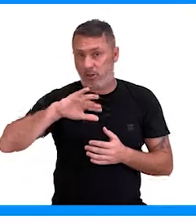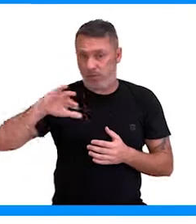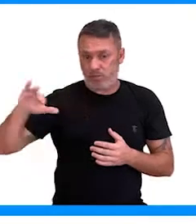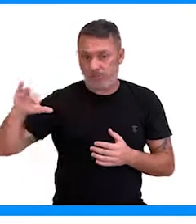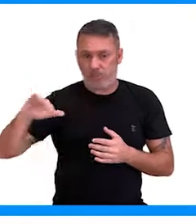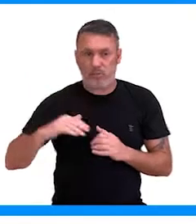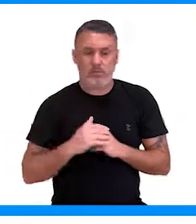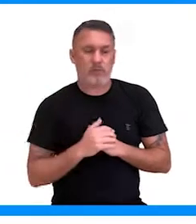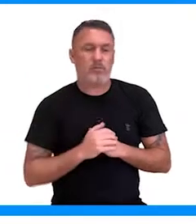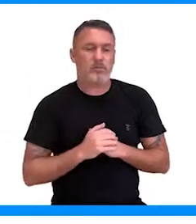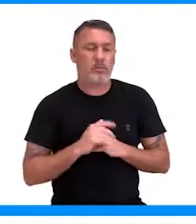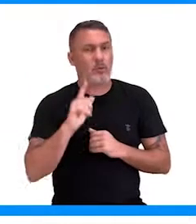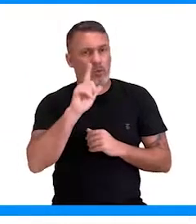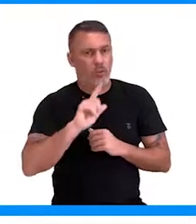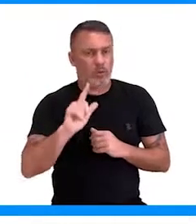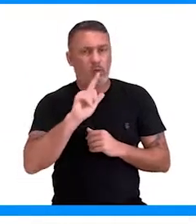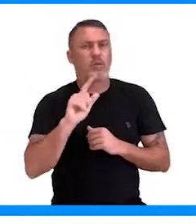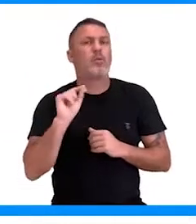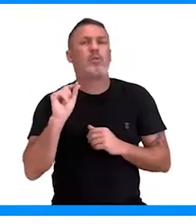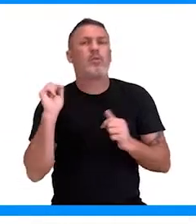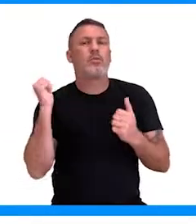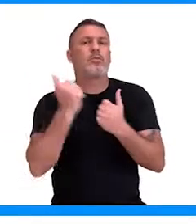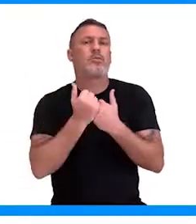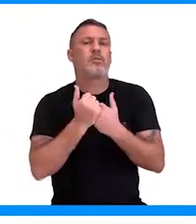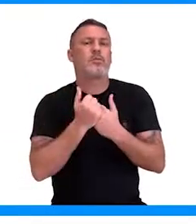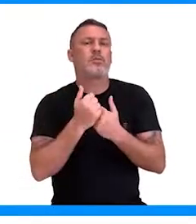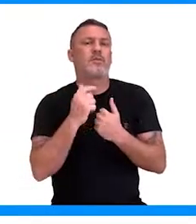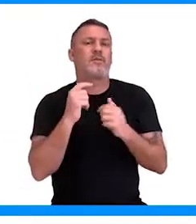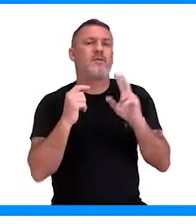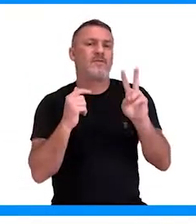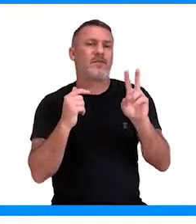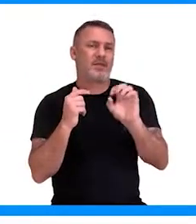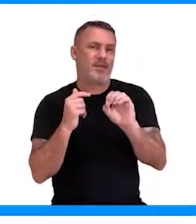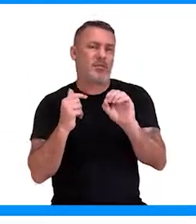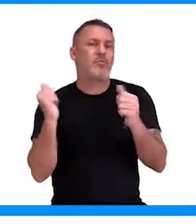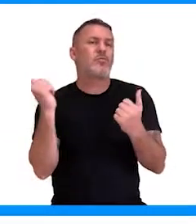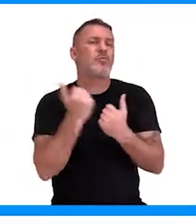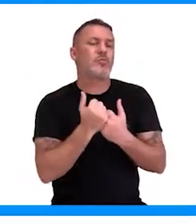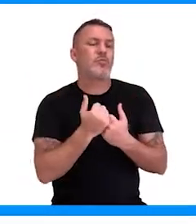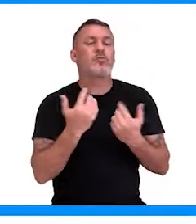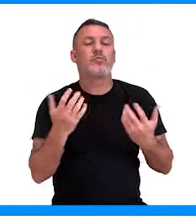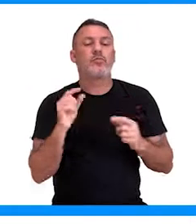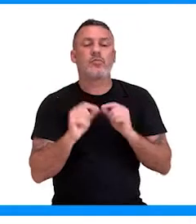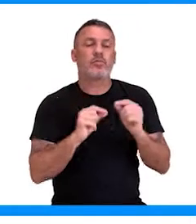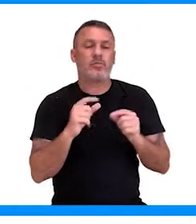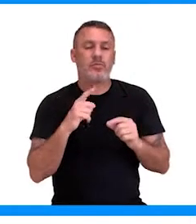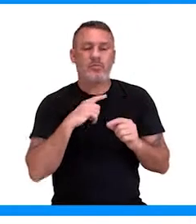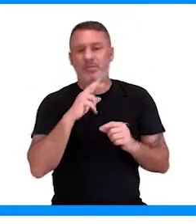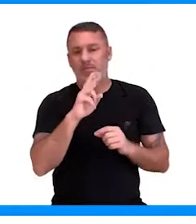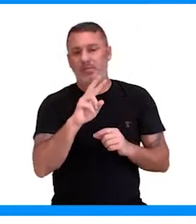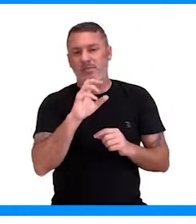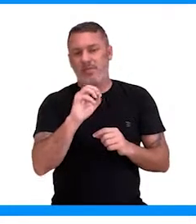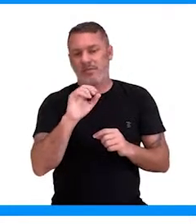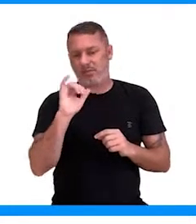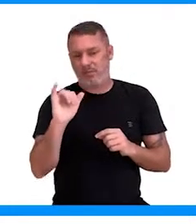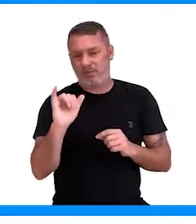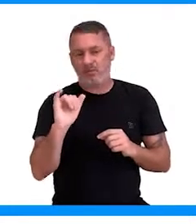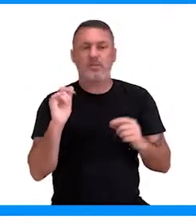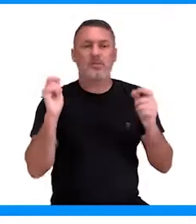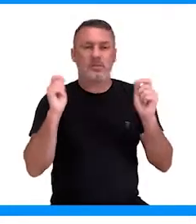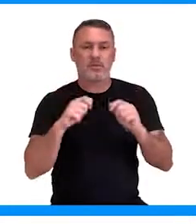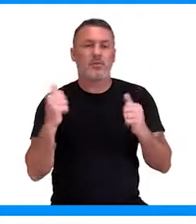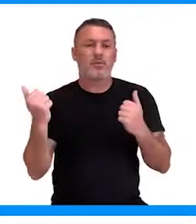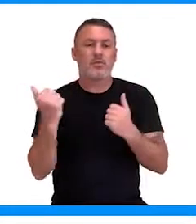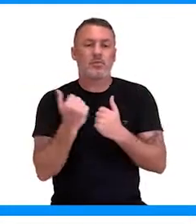T, logicamente, né, vamos substituir no lugar de V0, desse V0y aqui da